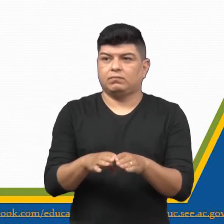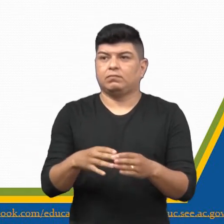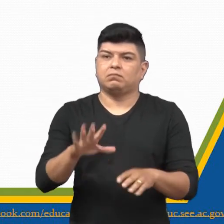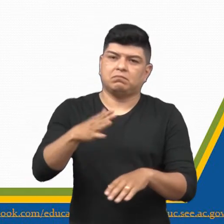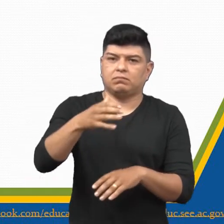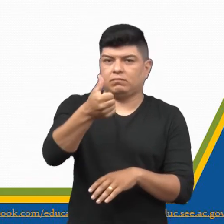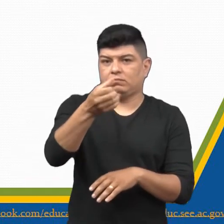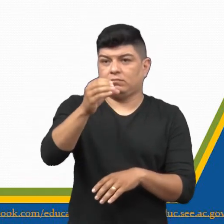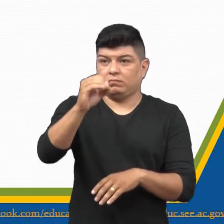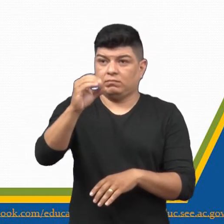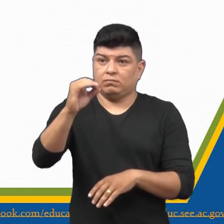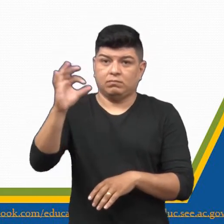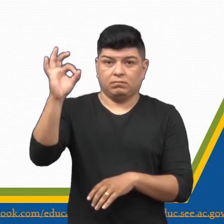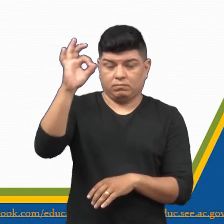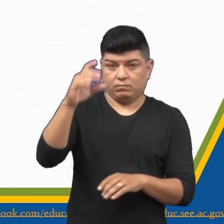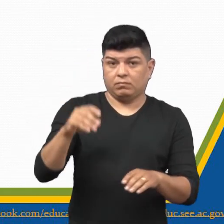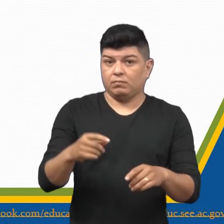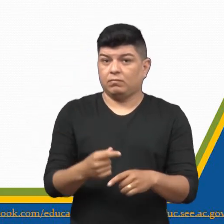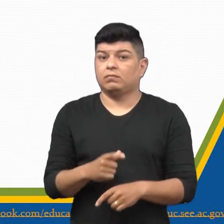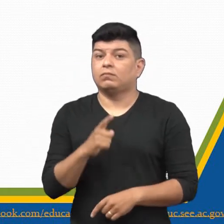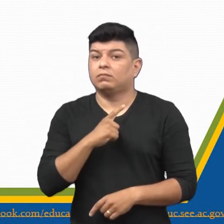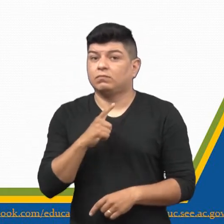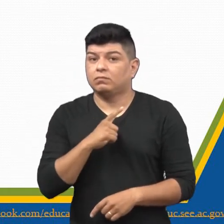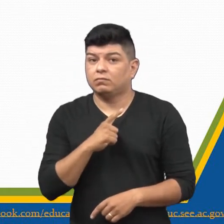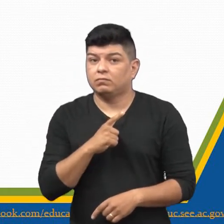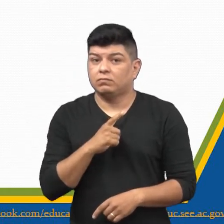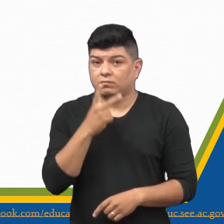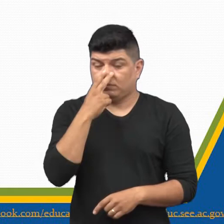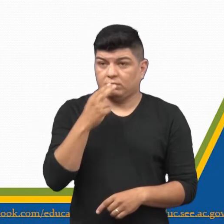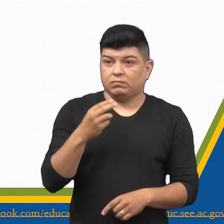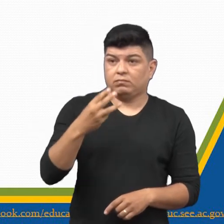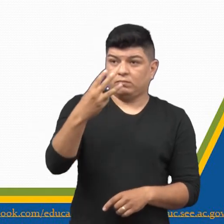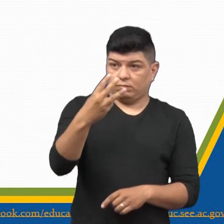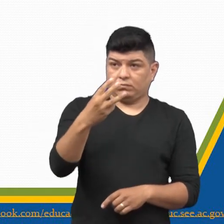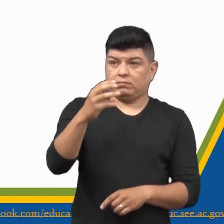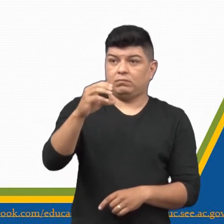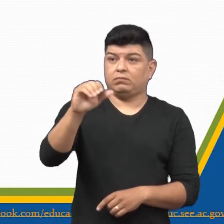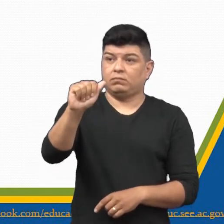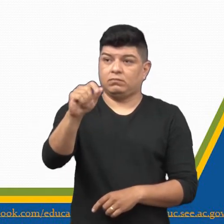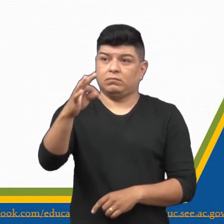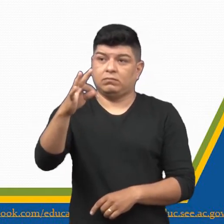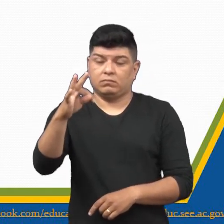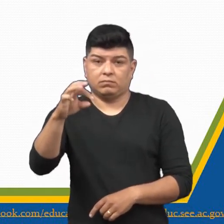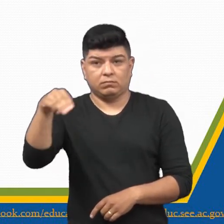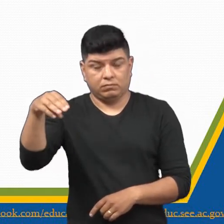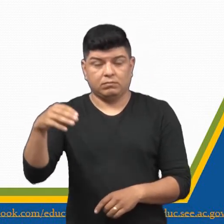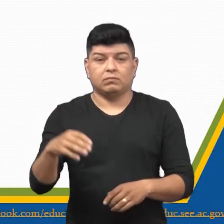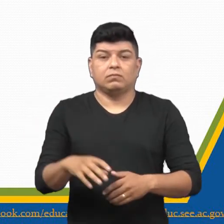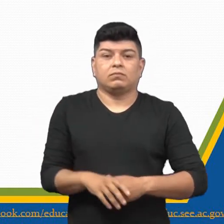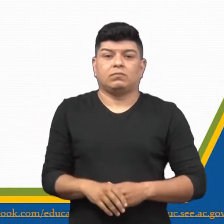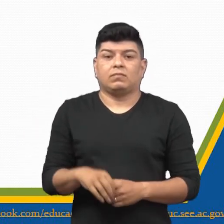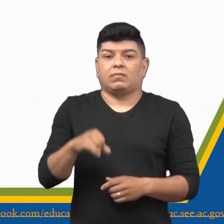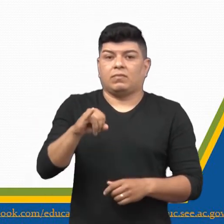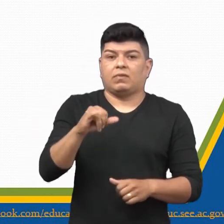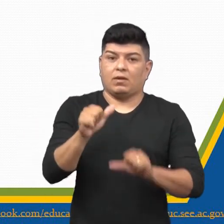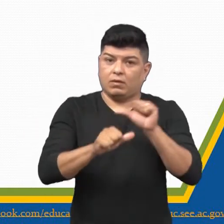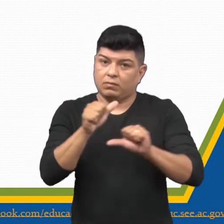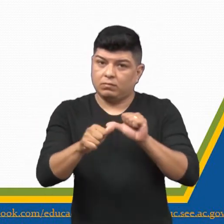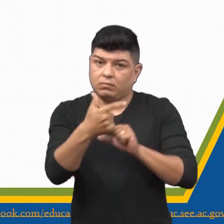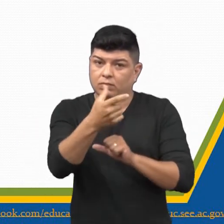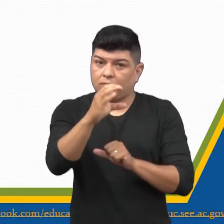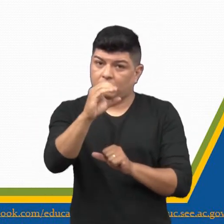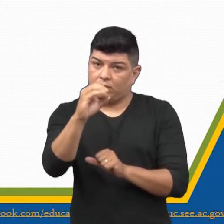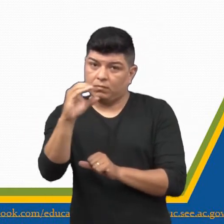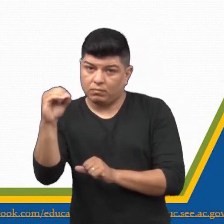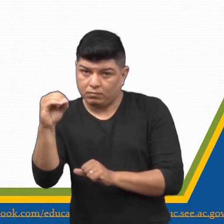100 graus Celsius. A tua pressão é 3 atm, 3 atmosferas. Se a temperatura passa para 200 graus